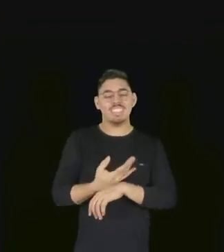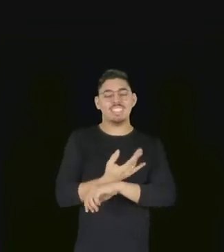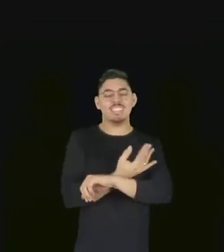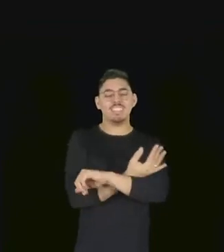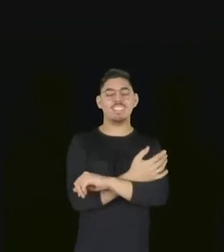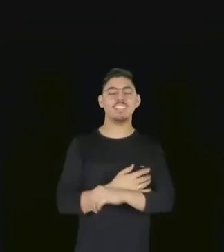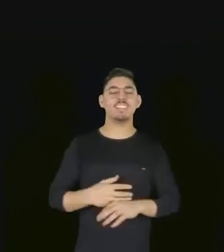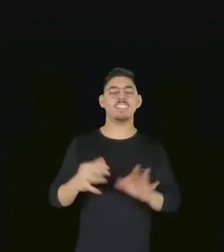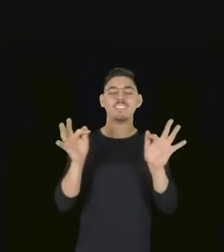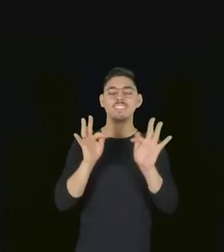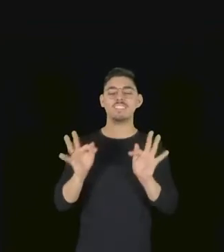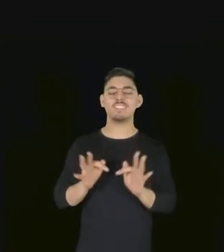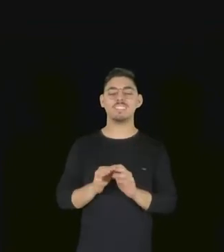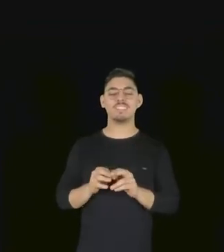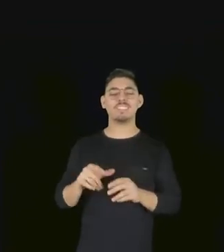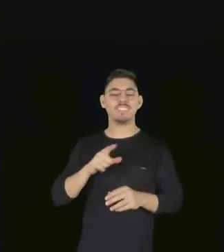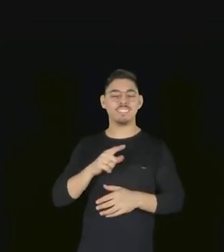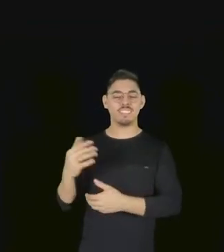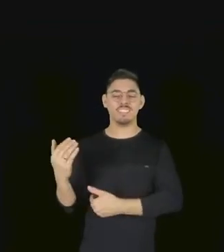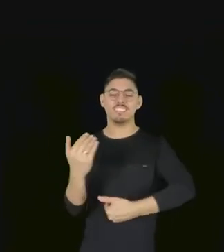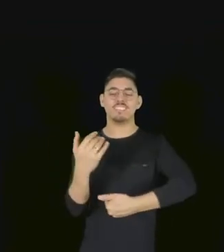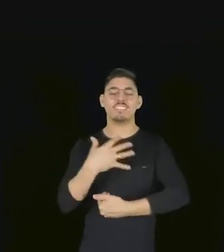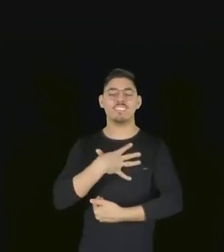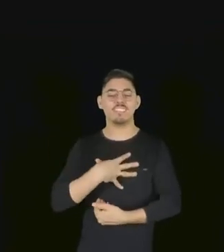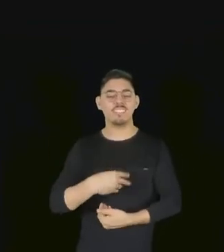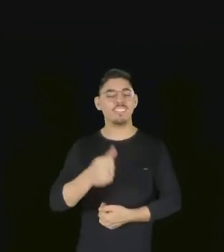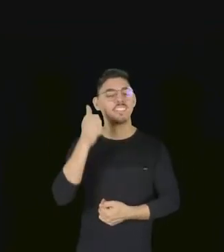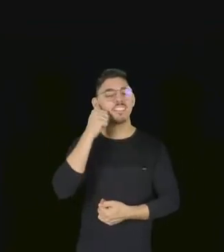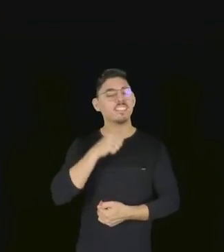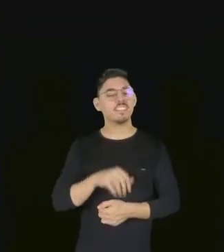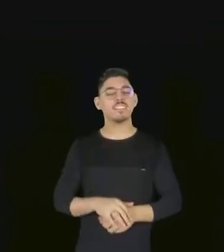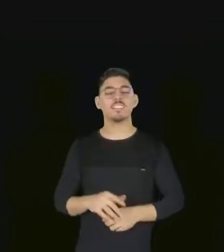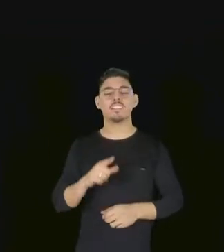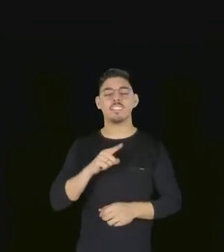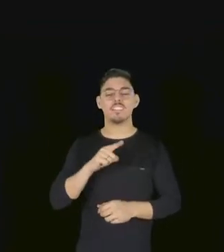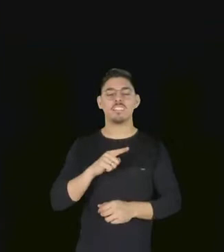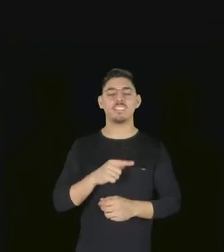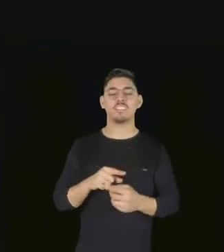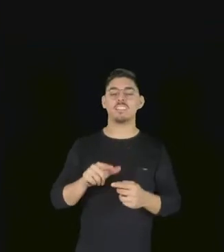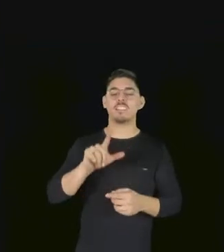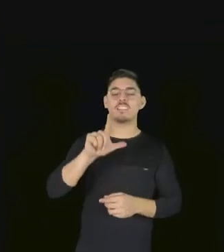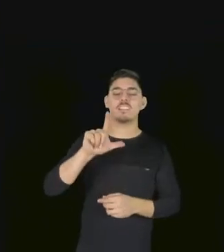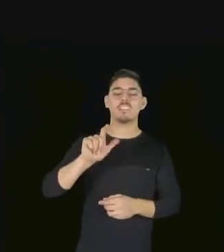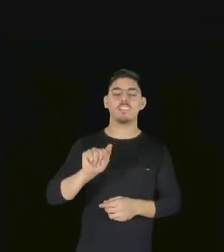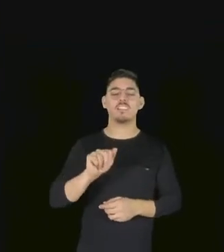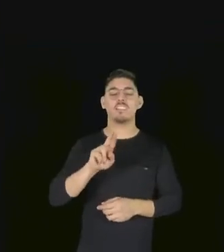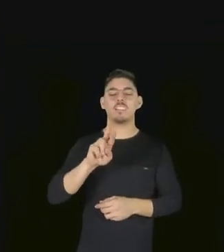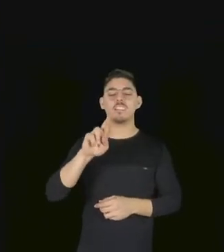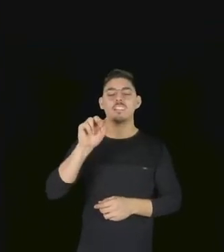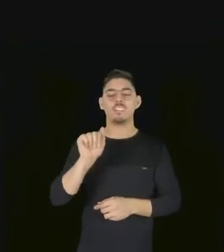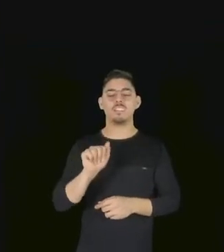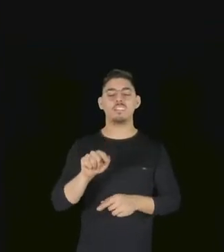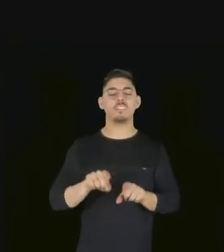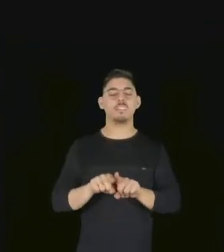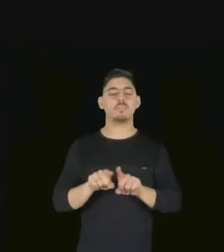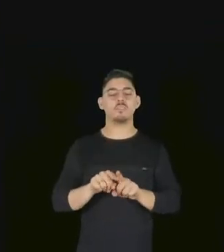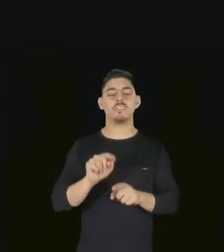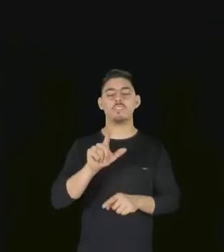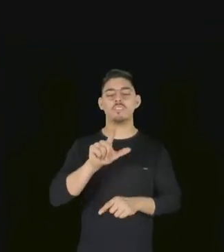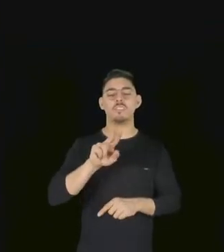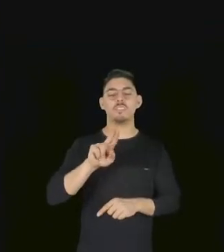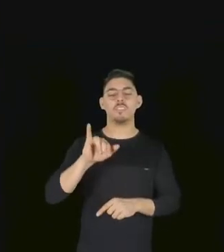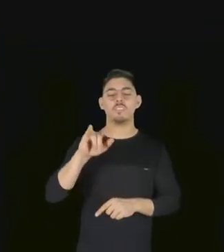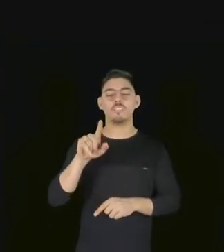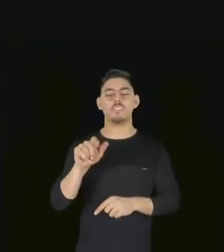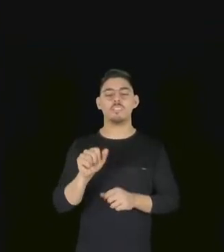estar com as suas filhas reunidas. Temos a Laura e a Luísa dormindo o seu soninho tranquilo ao lado